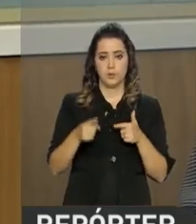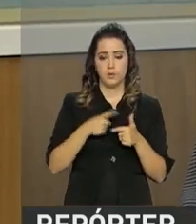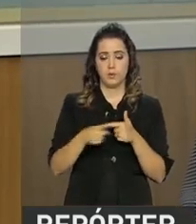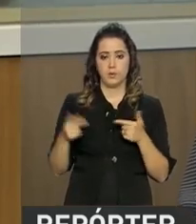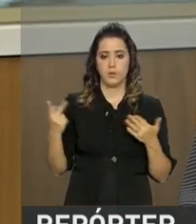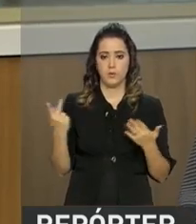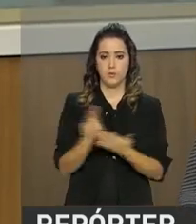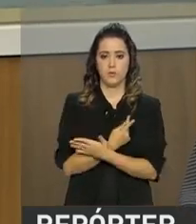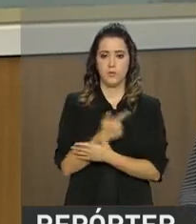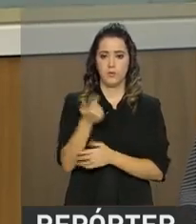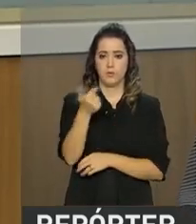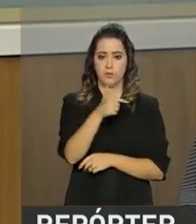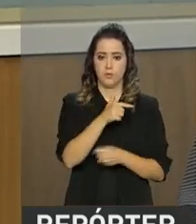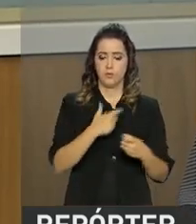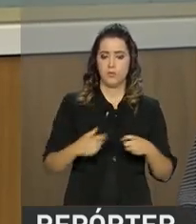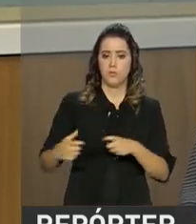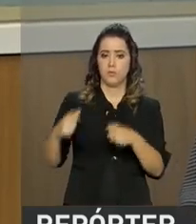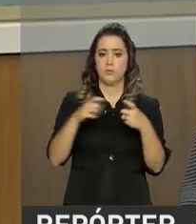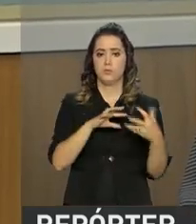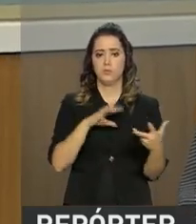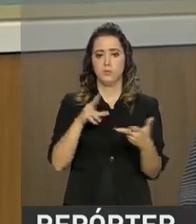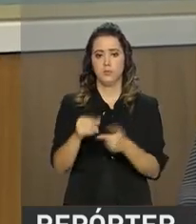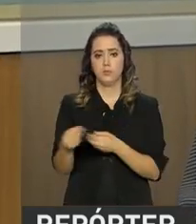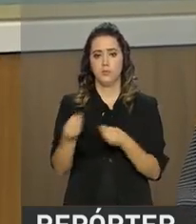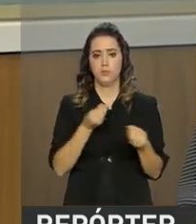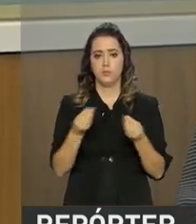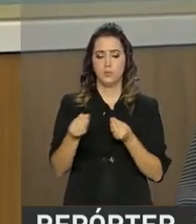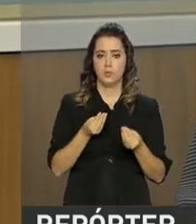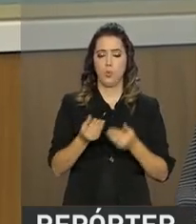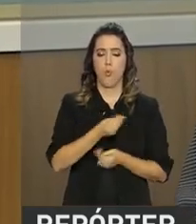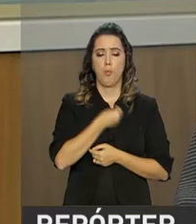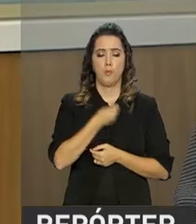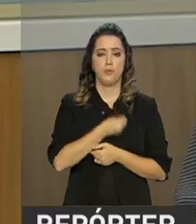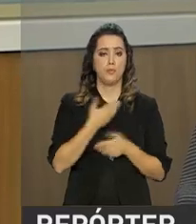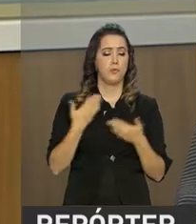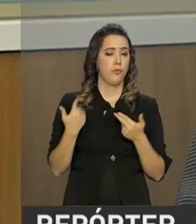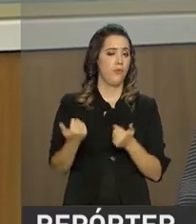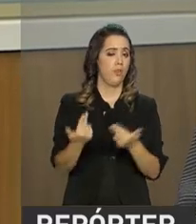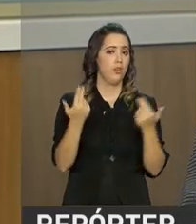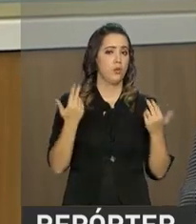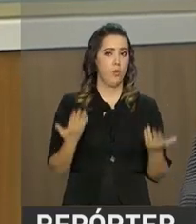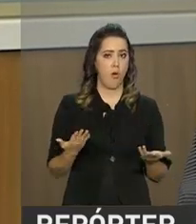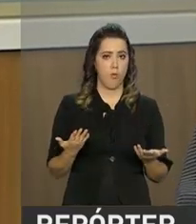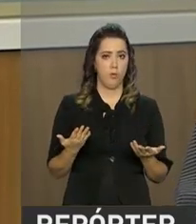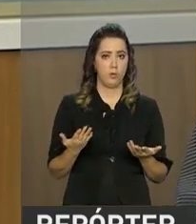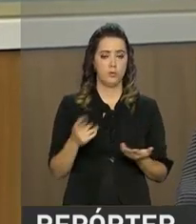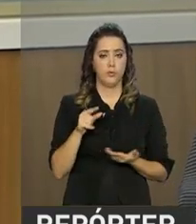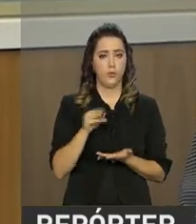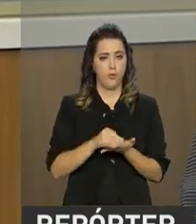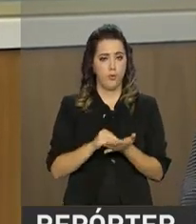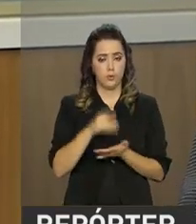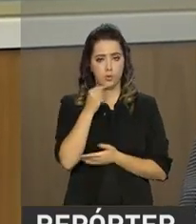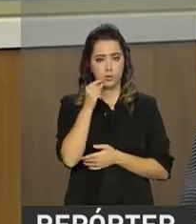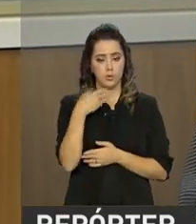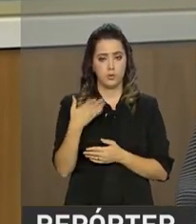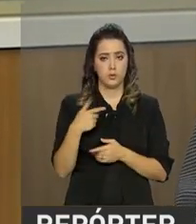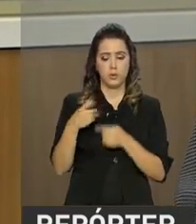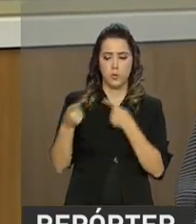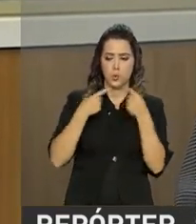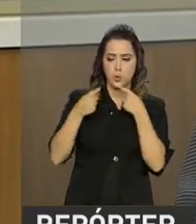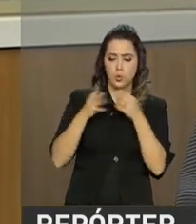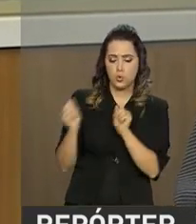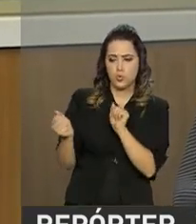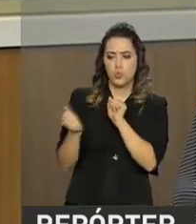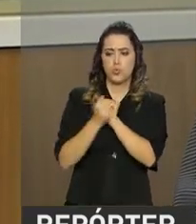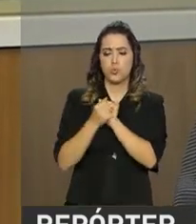estão ocorrendo em outros outras regiões do mundo como eles conviveram com isso e que a gente então vai trazer essas pessoas para discutir